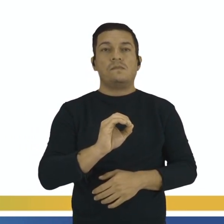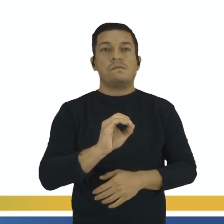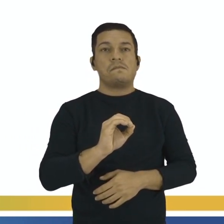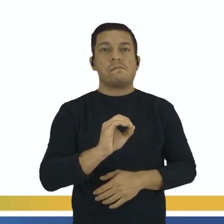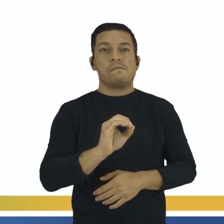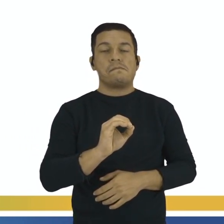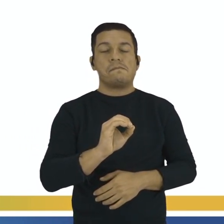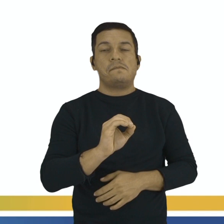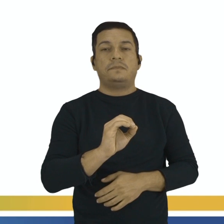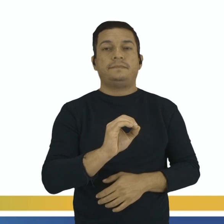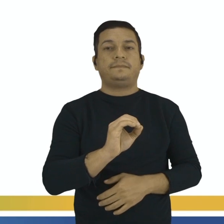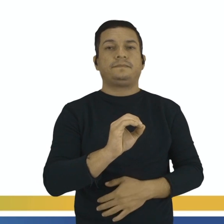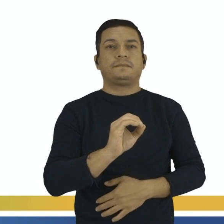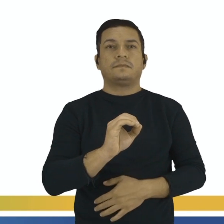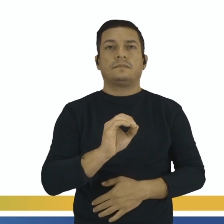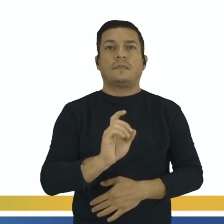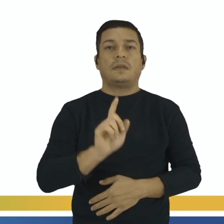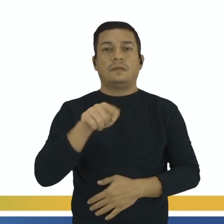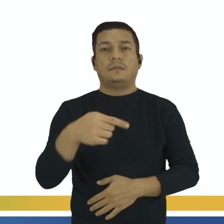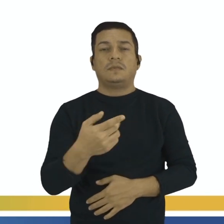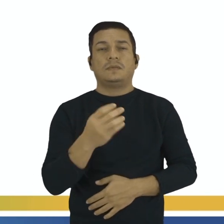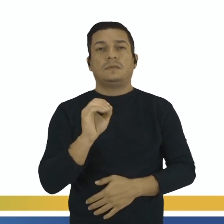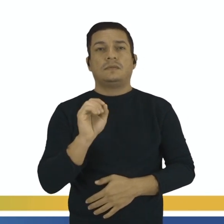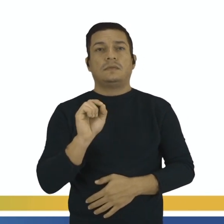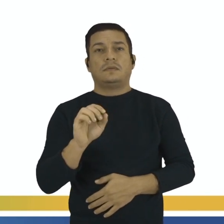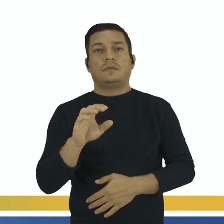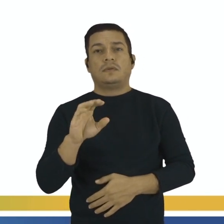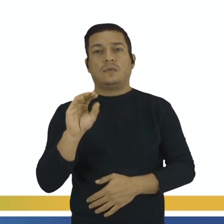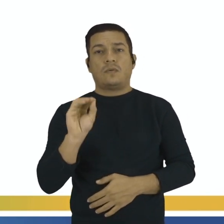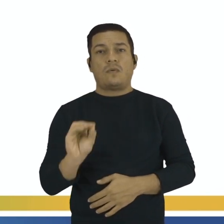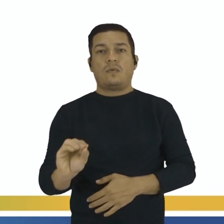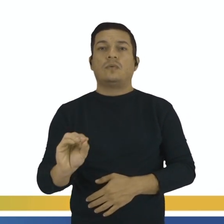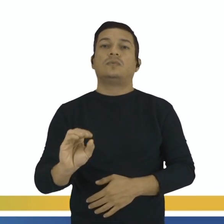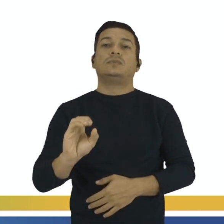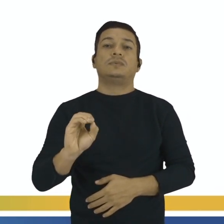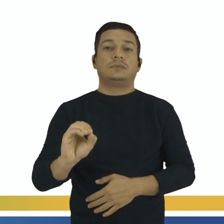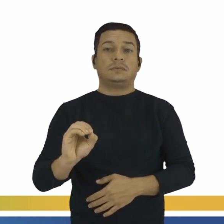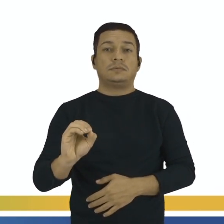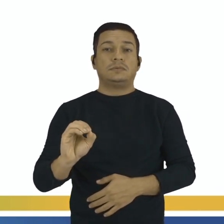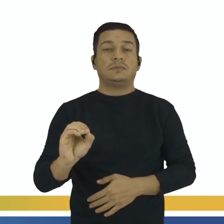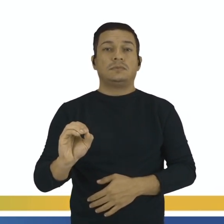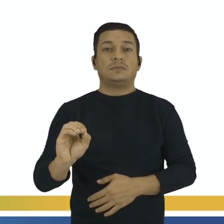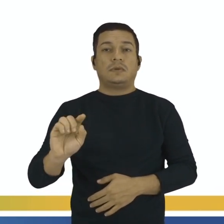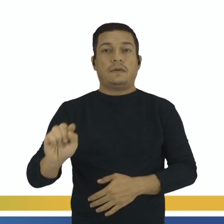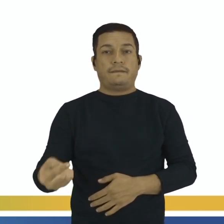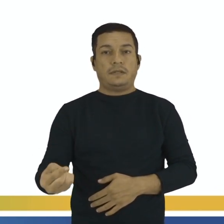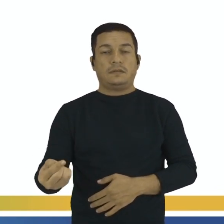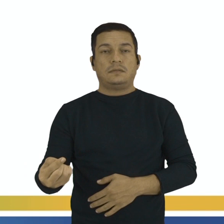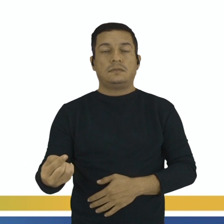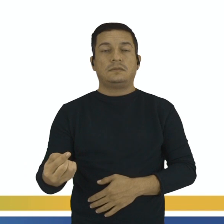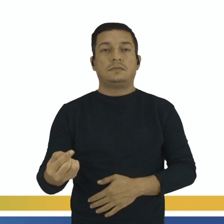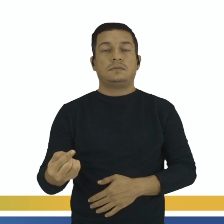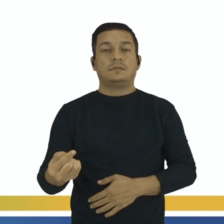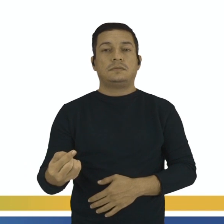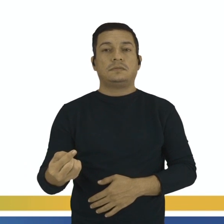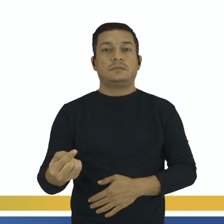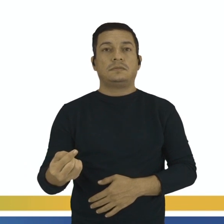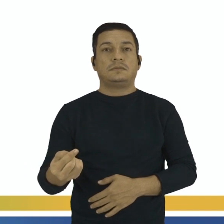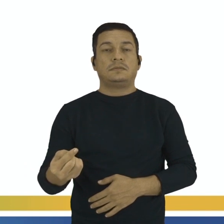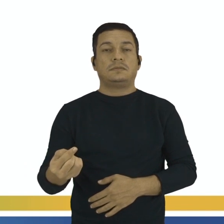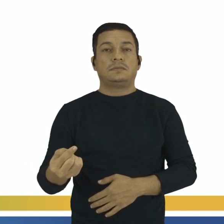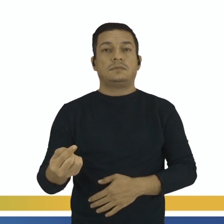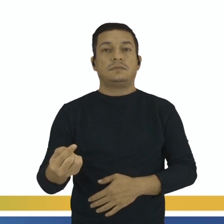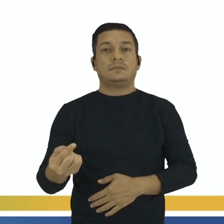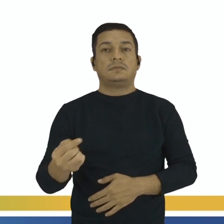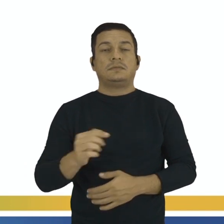aí no dividendo. E em seguida, nós acrescentaremos um zero e uma vírgula lá no